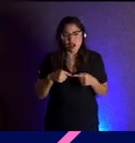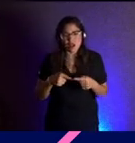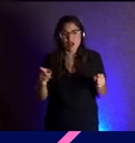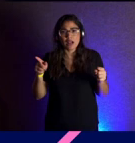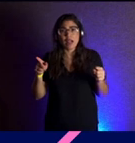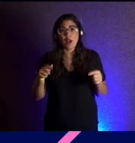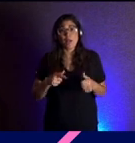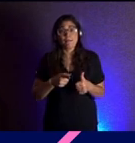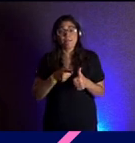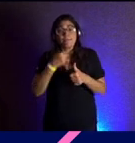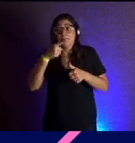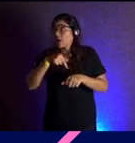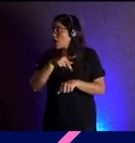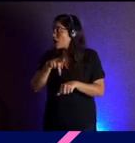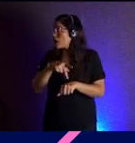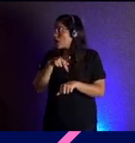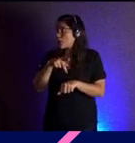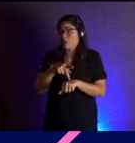abertamente, nossa senhora,